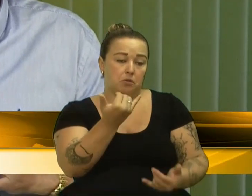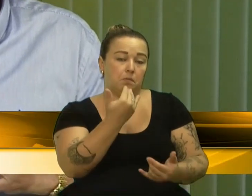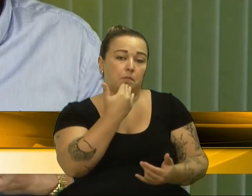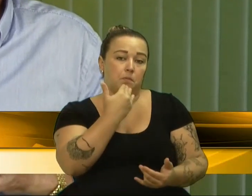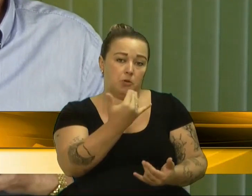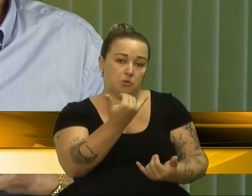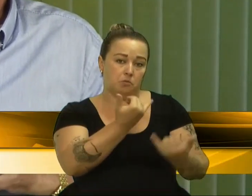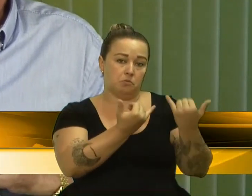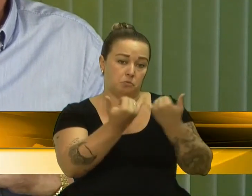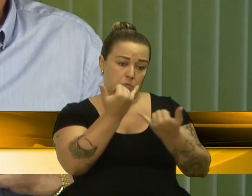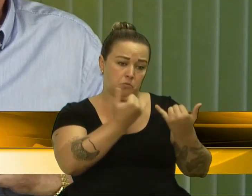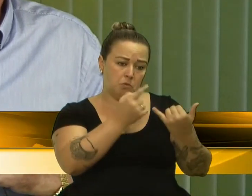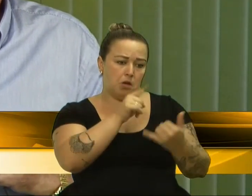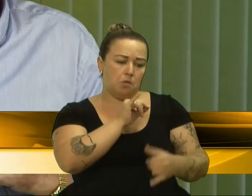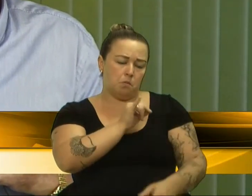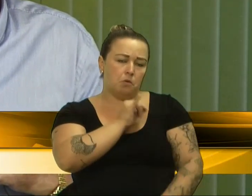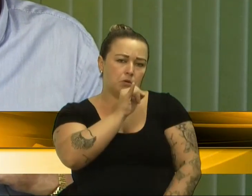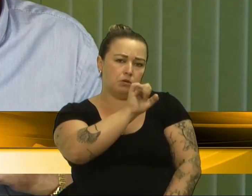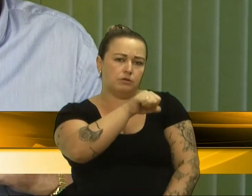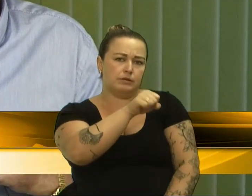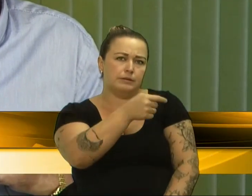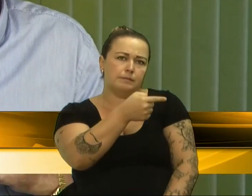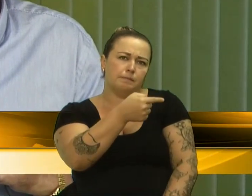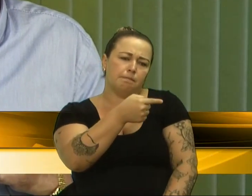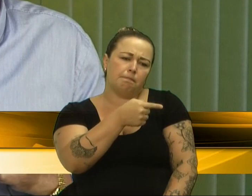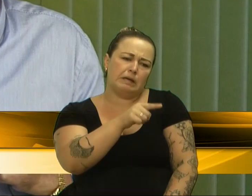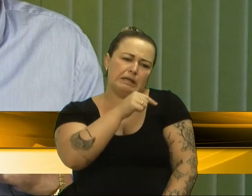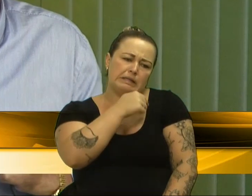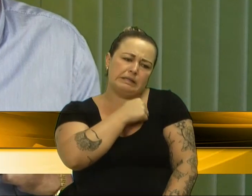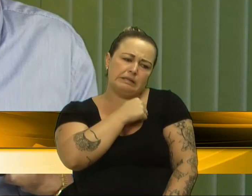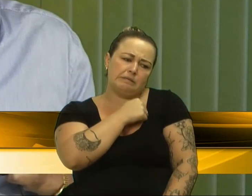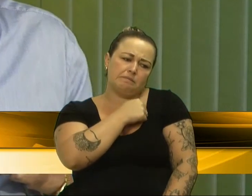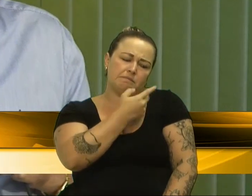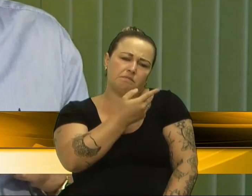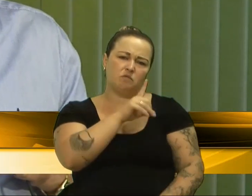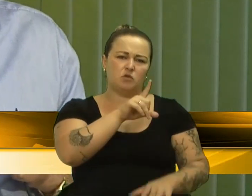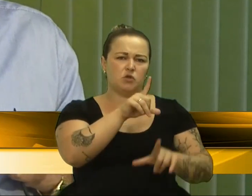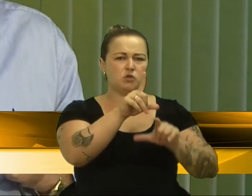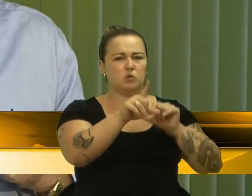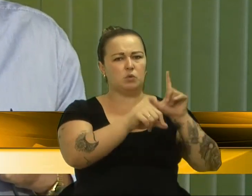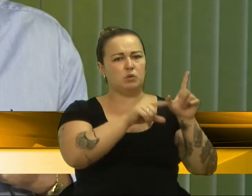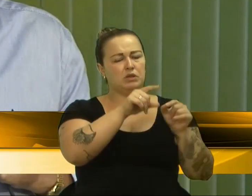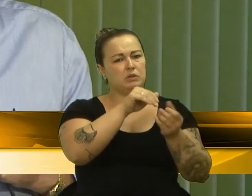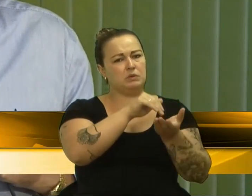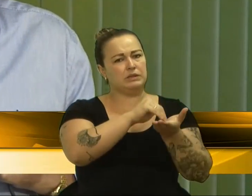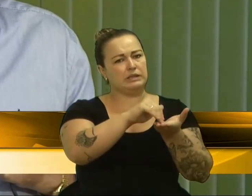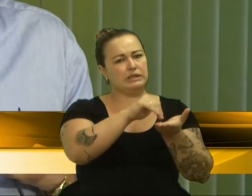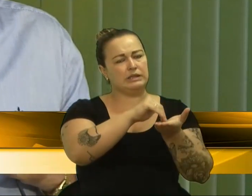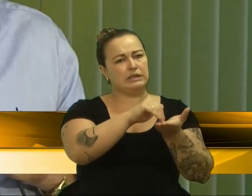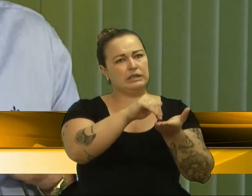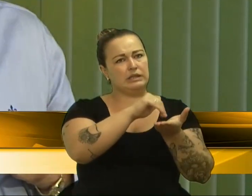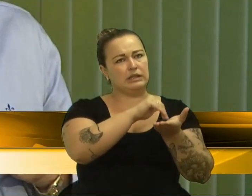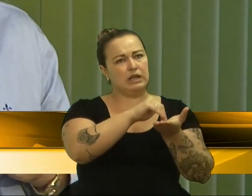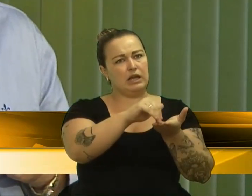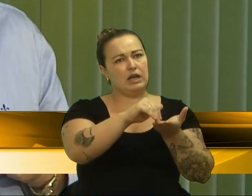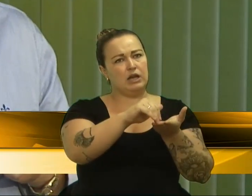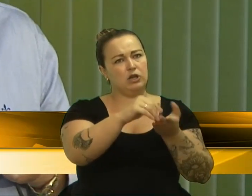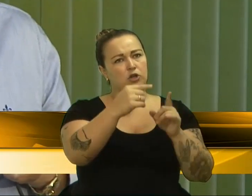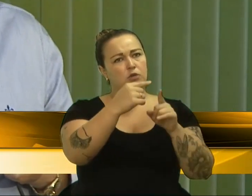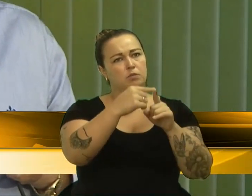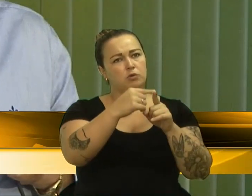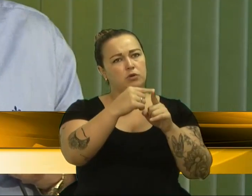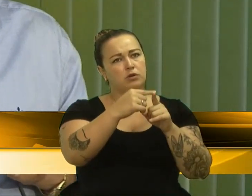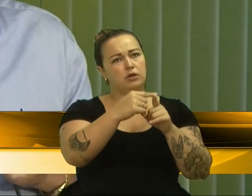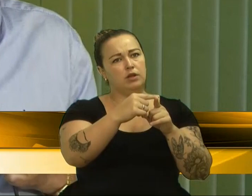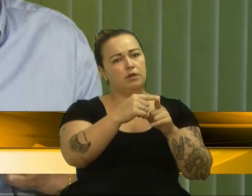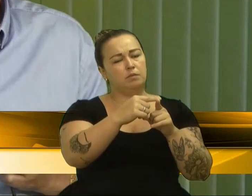assim foi escolhido os secretários no intuito que certamente eles viriam